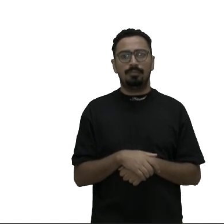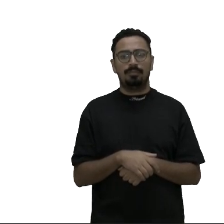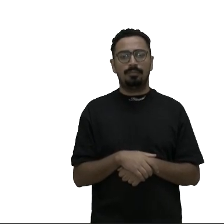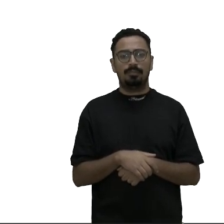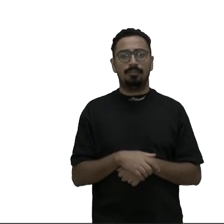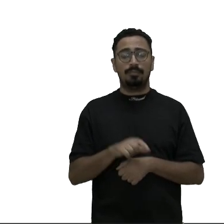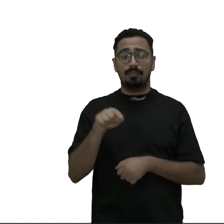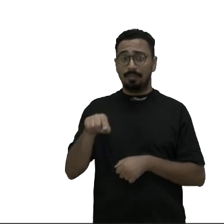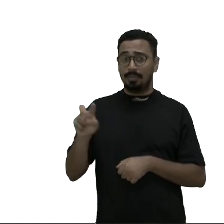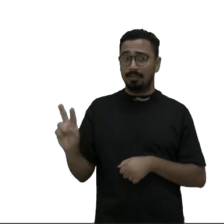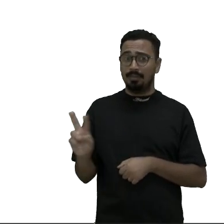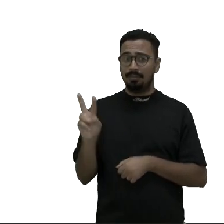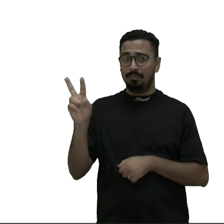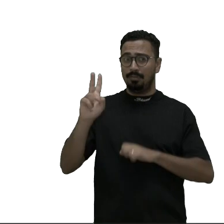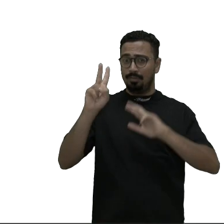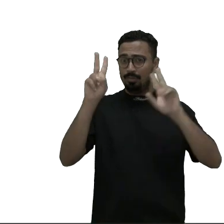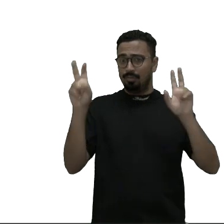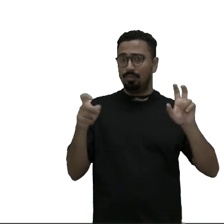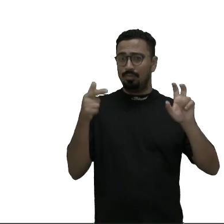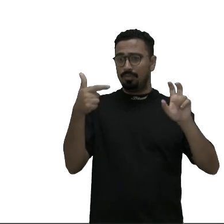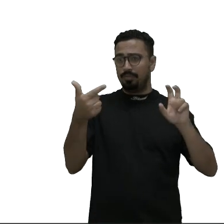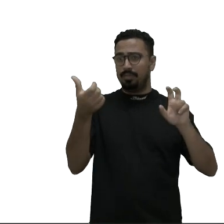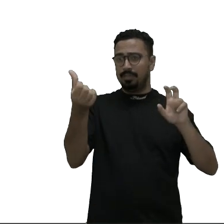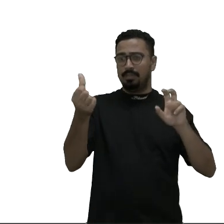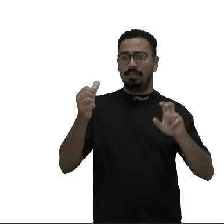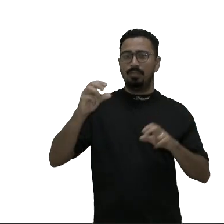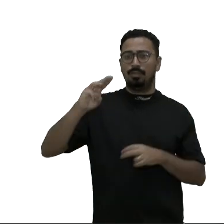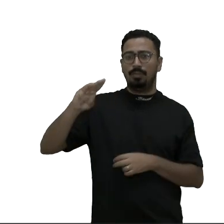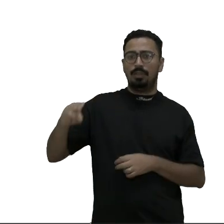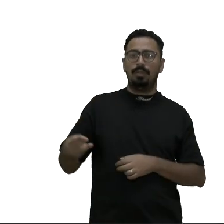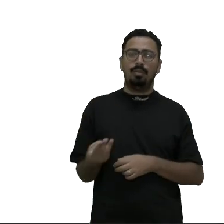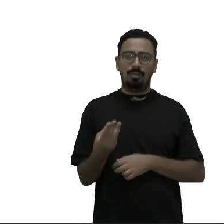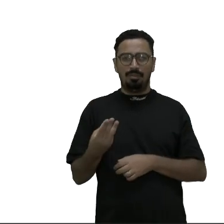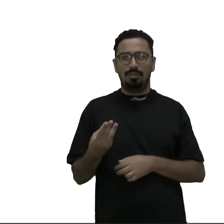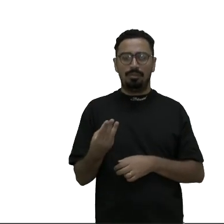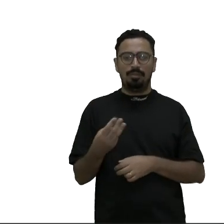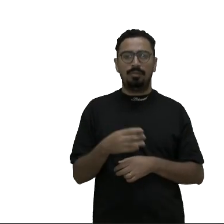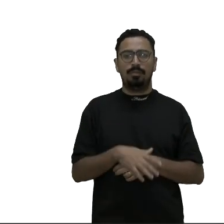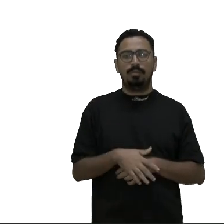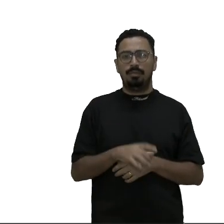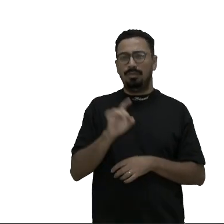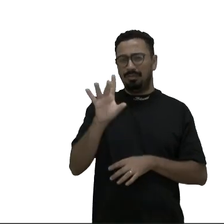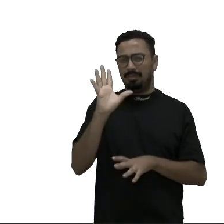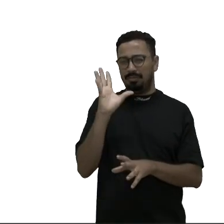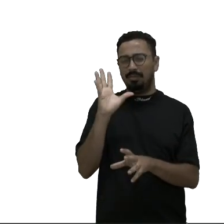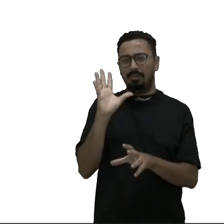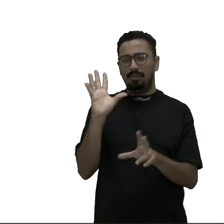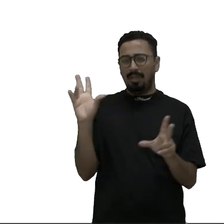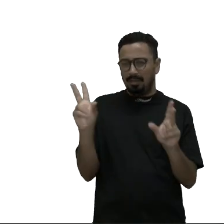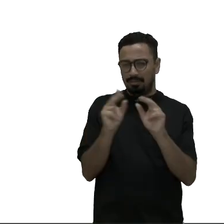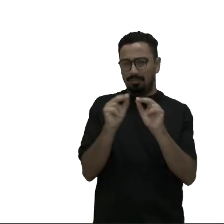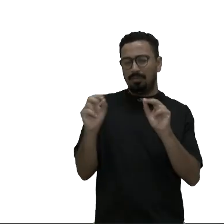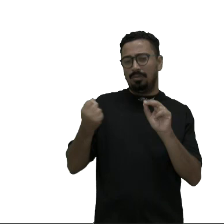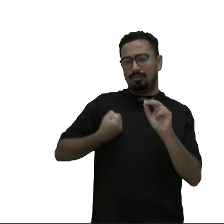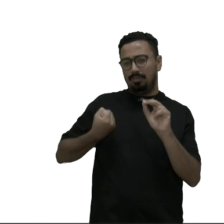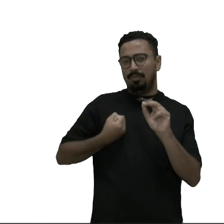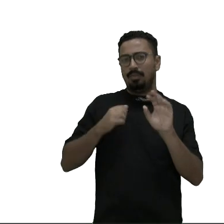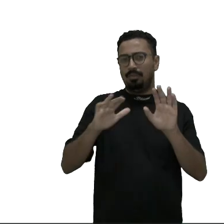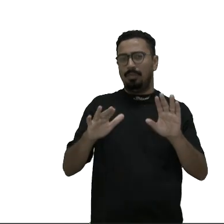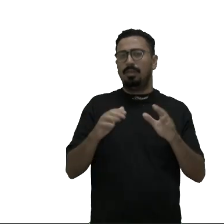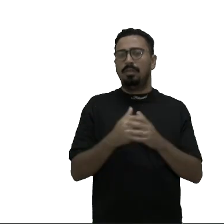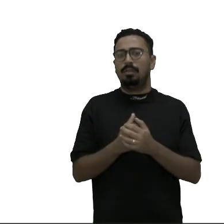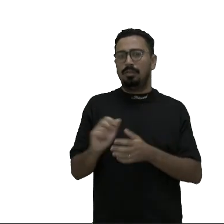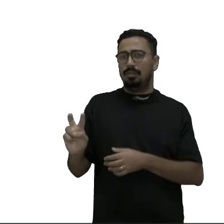Esse valor corresponde a 26 milhões, não vou falar os números pequenininhos para não ficar muito extenso, mas esse valor